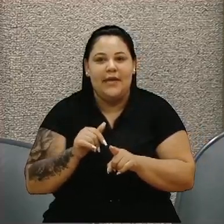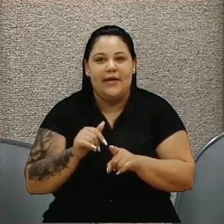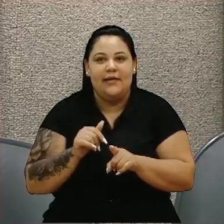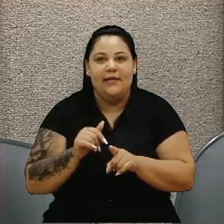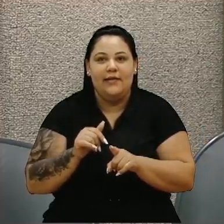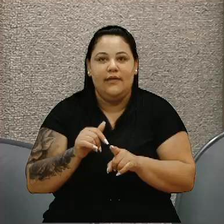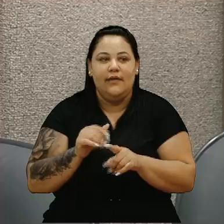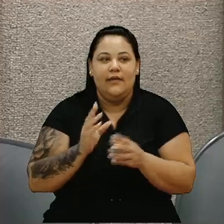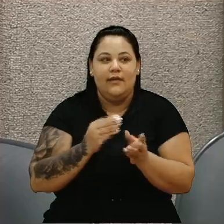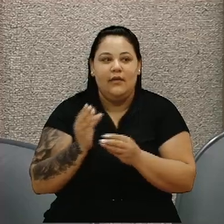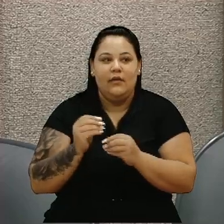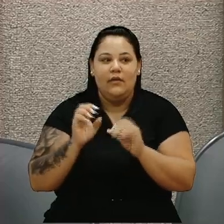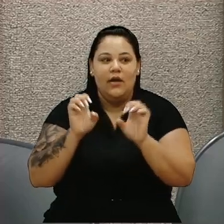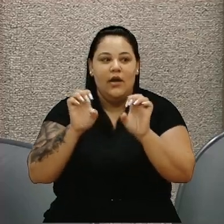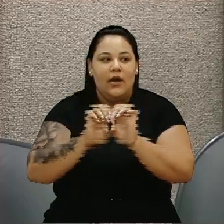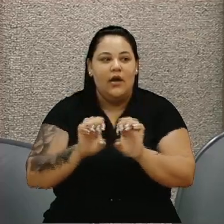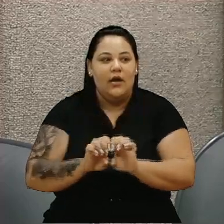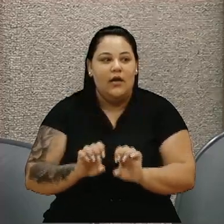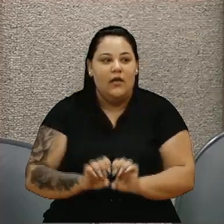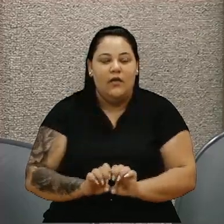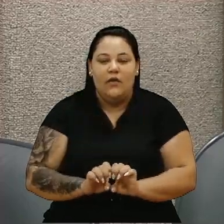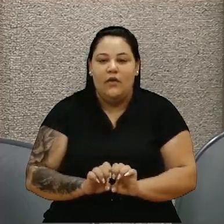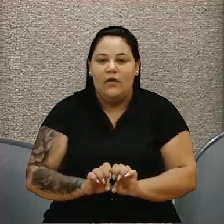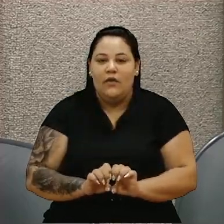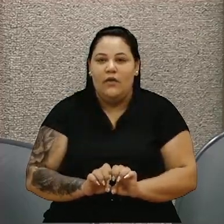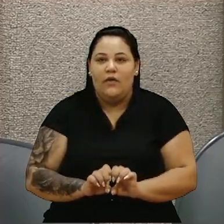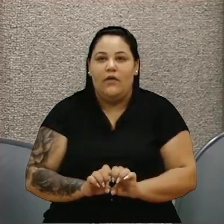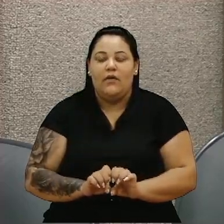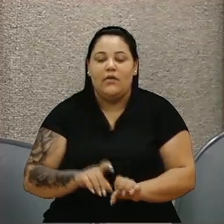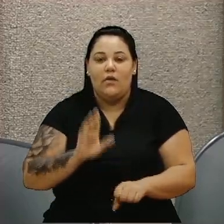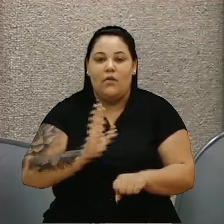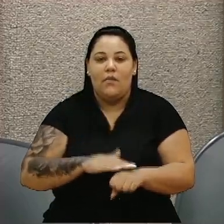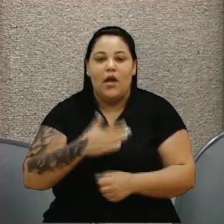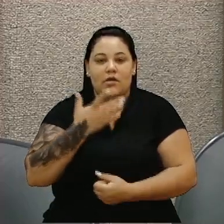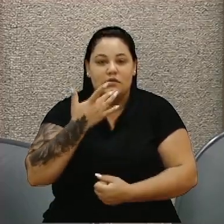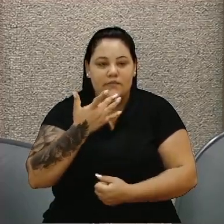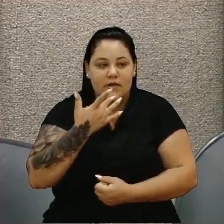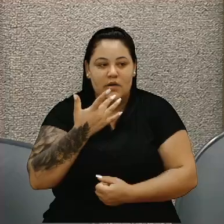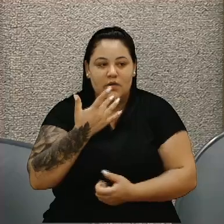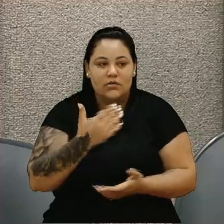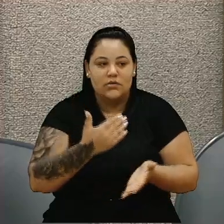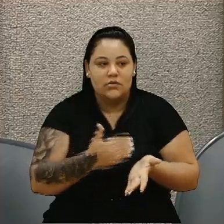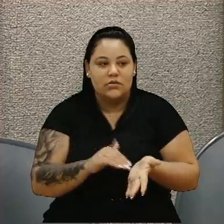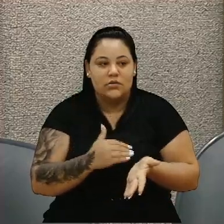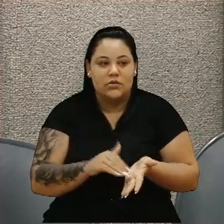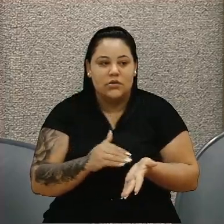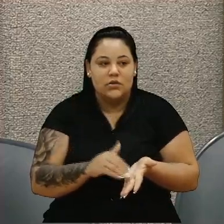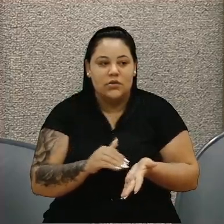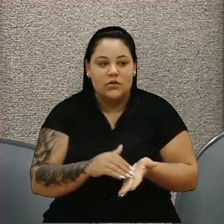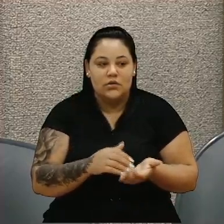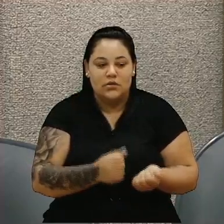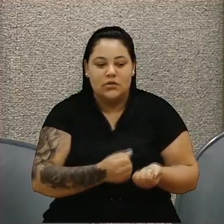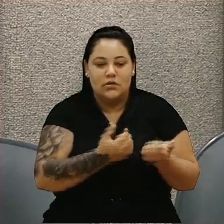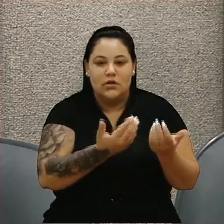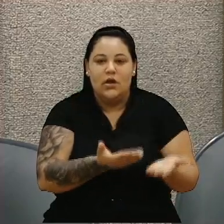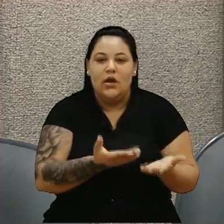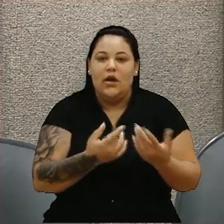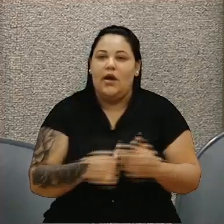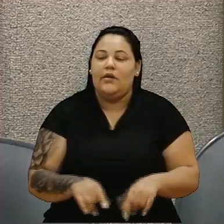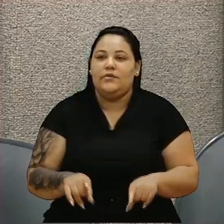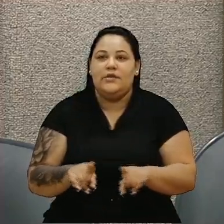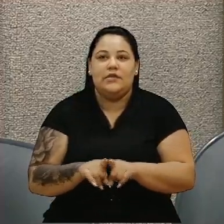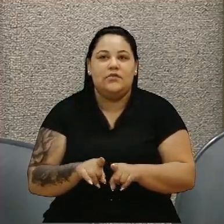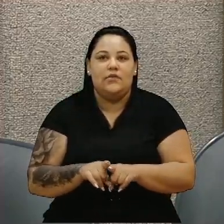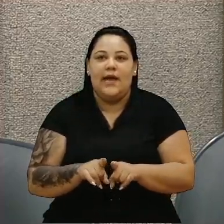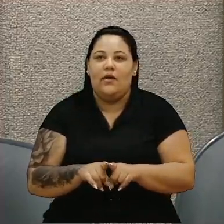de infraestrutura já existente. Então facilitou para a secretaria entregar. Nós tínhamos processos antigos da linha